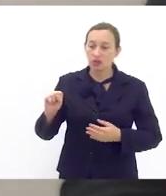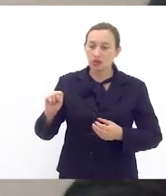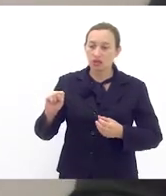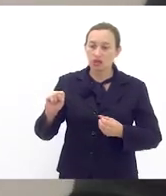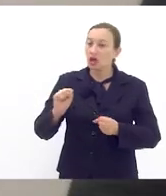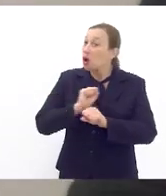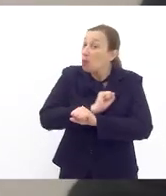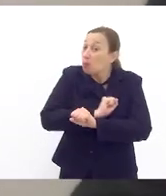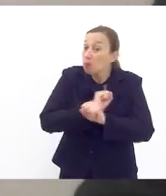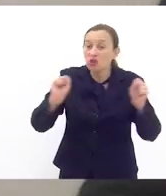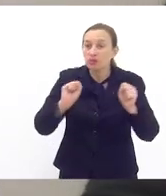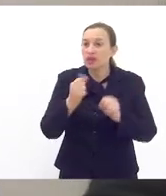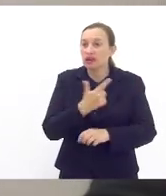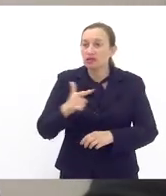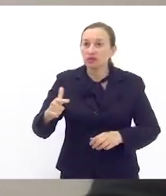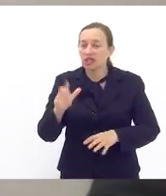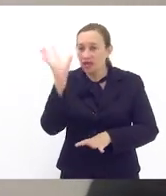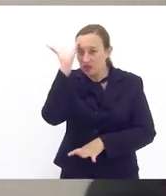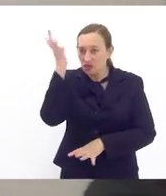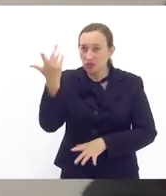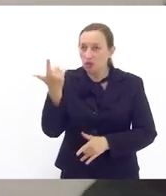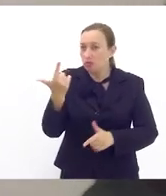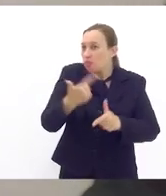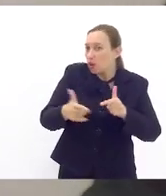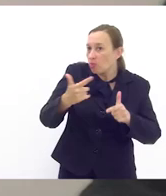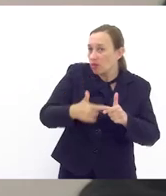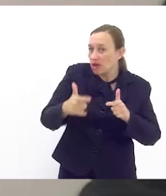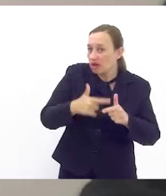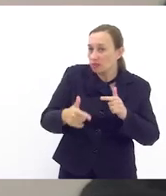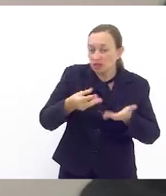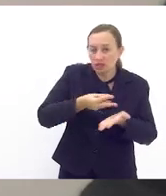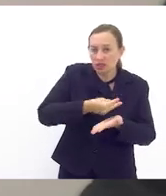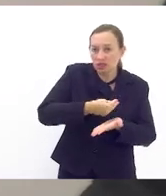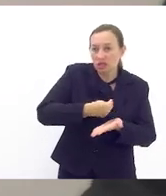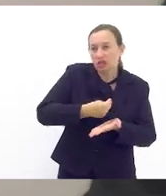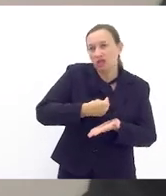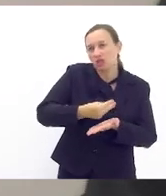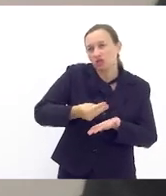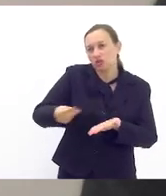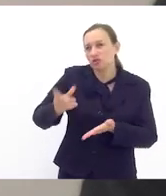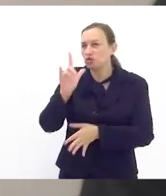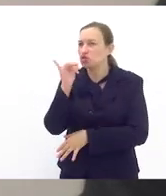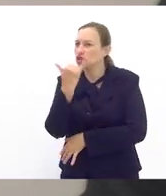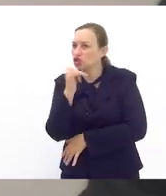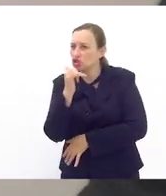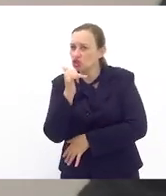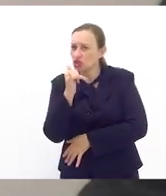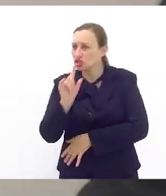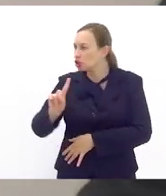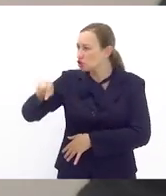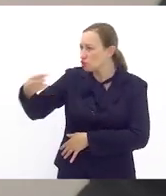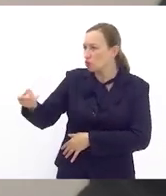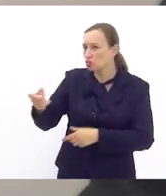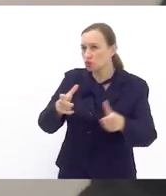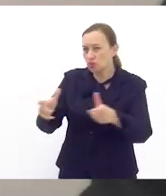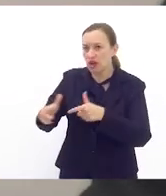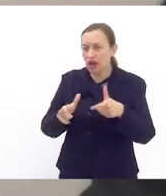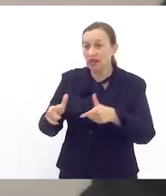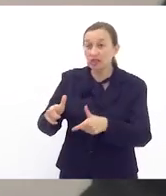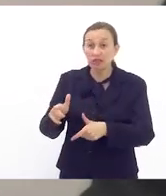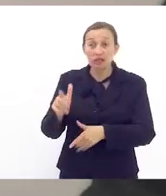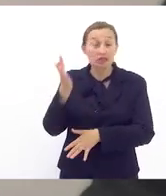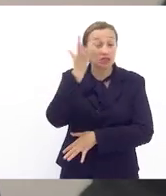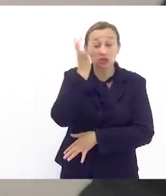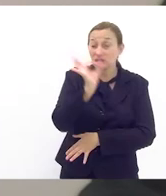da gente conseguir resolver o problema da distribuição de energia elétrica e de outros setores se a gente não